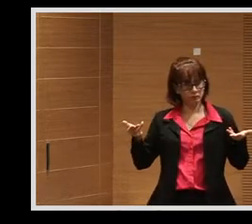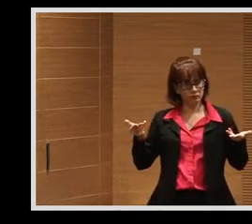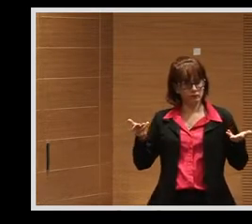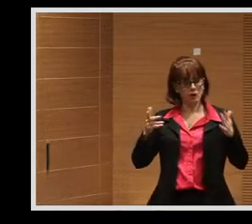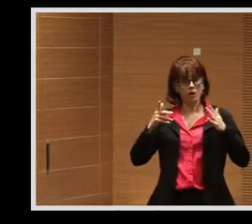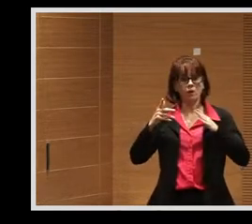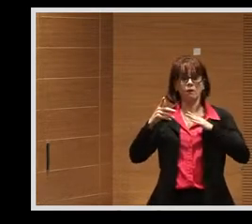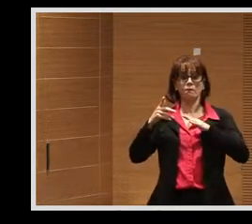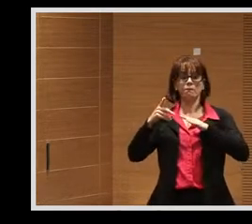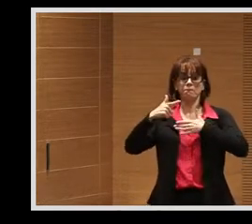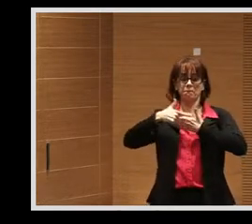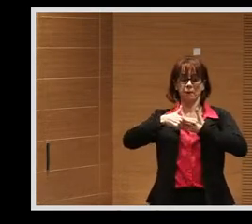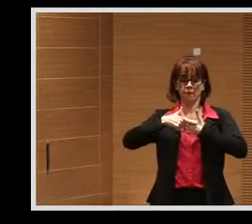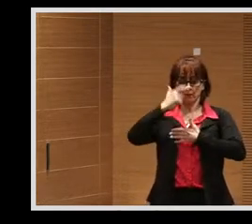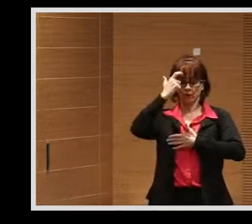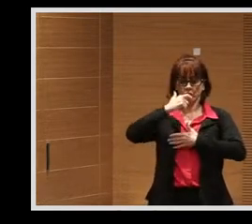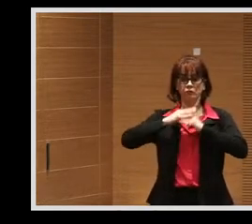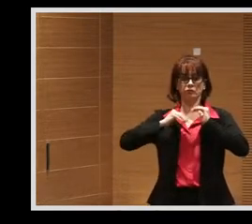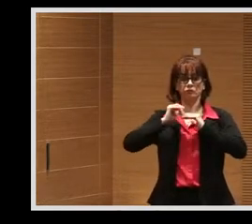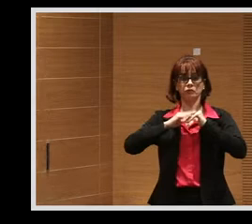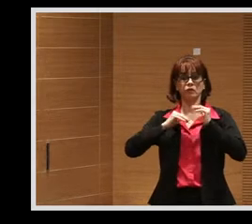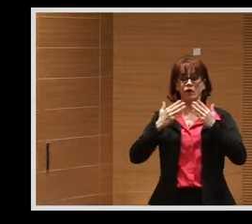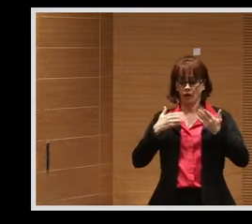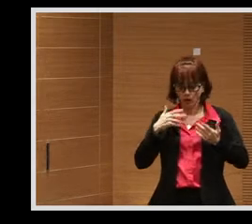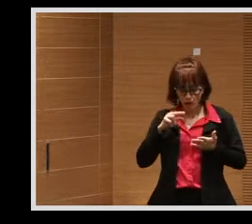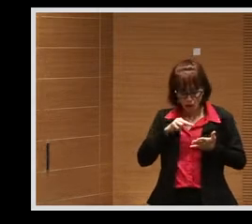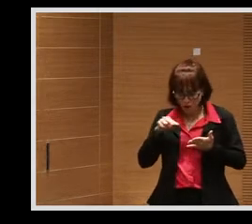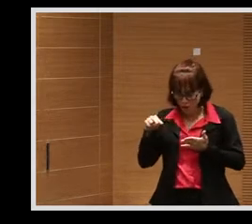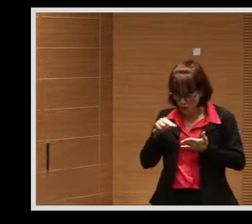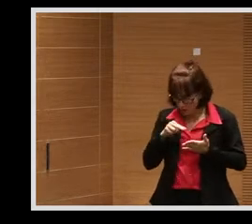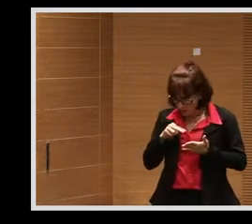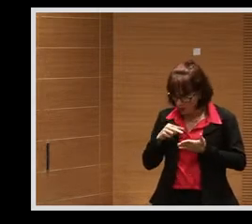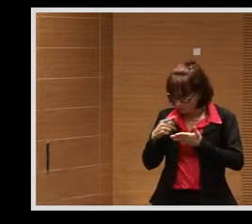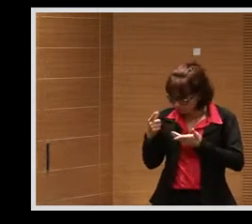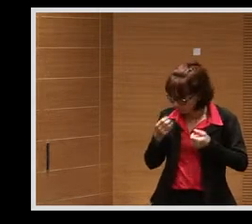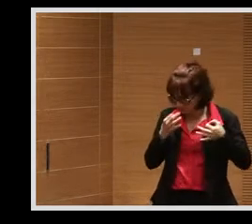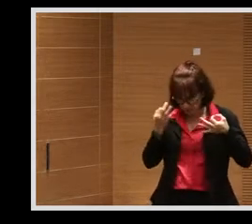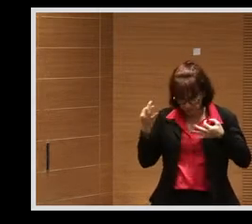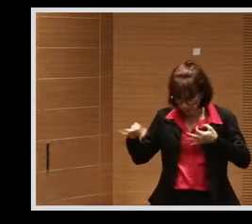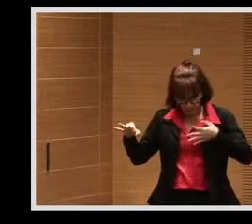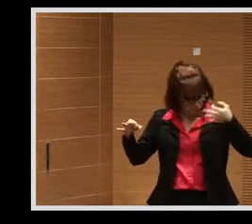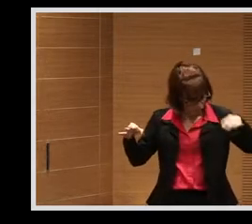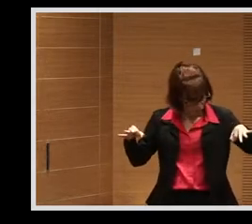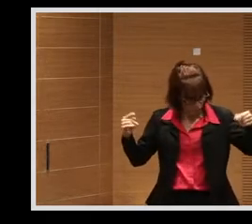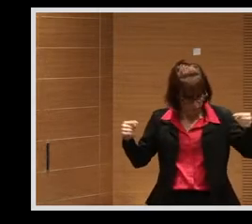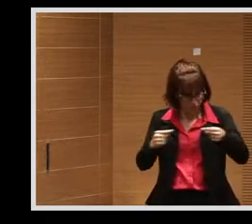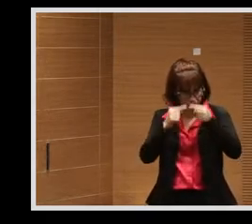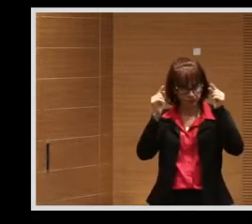e adaptar para a realidade brasileira. Mas aqui mora